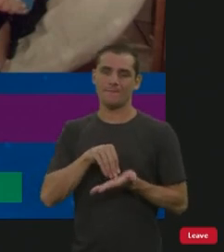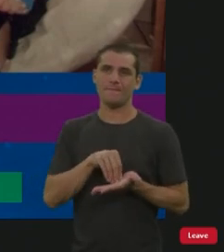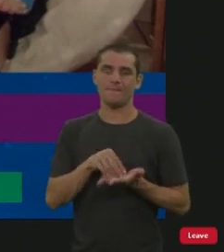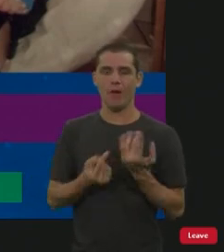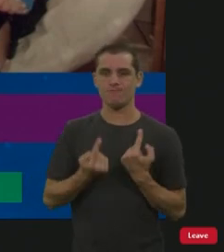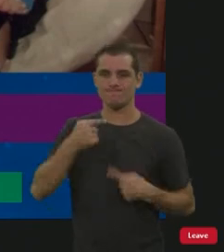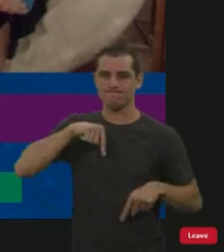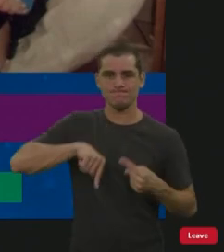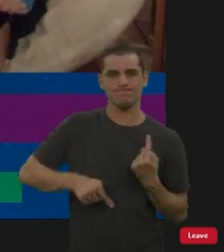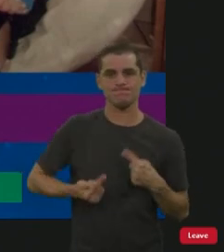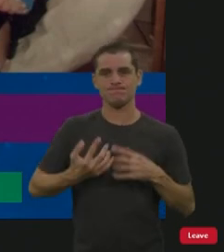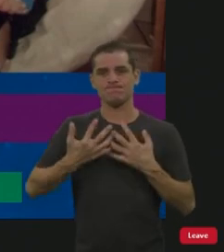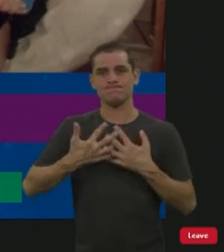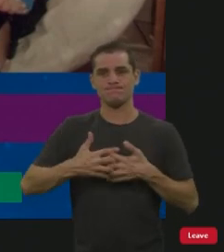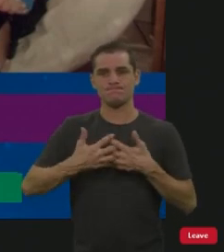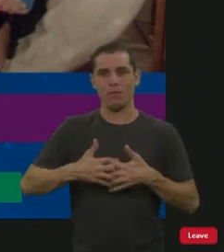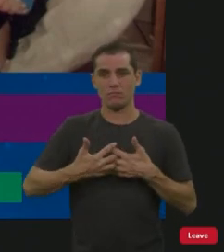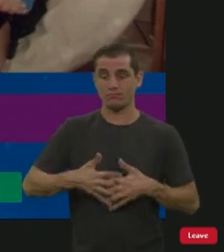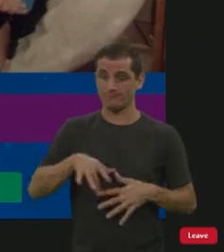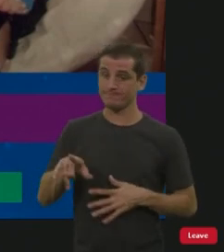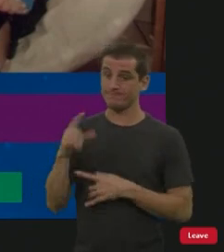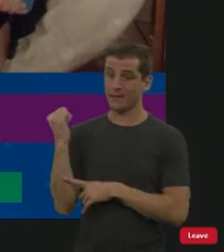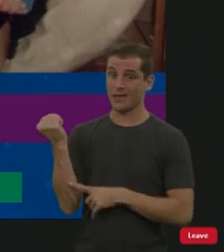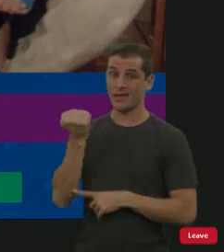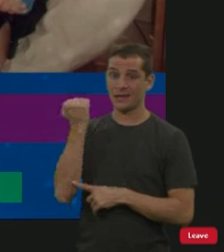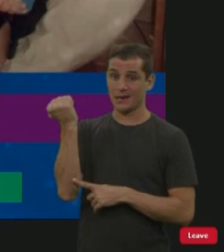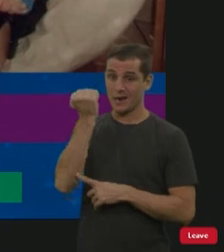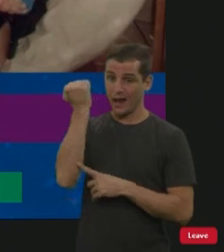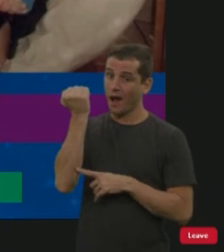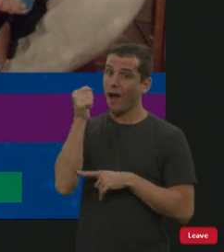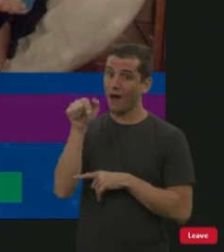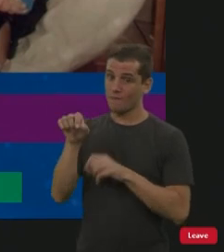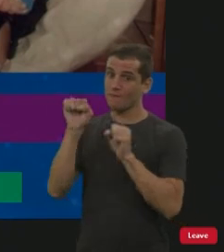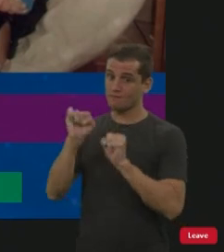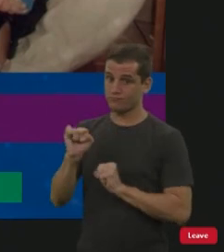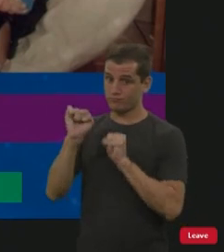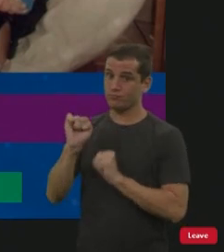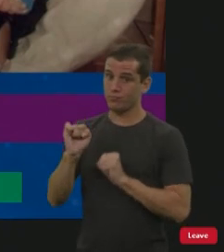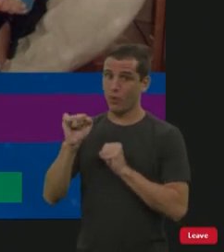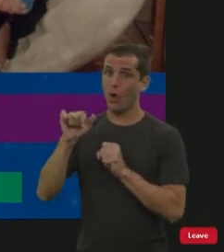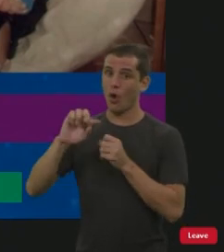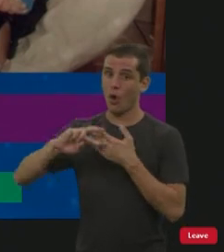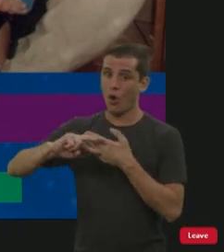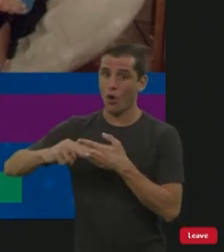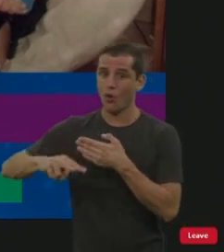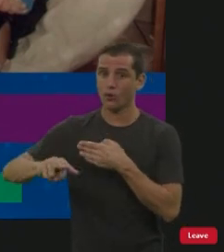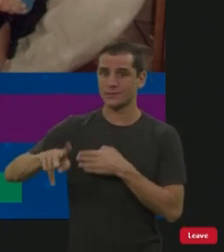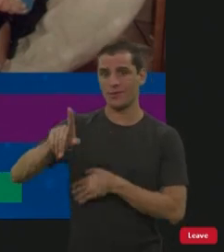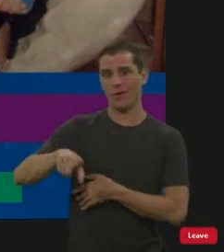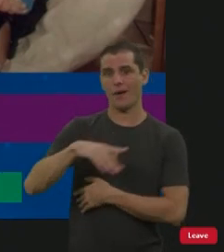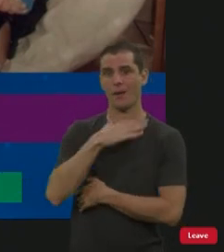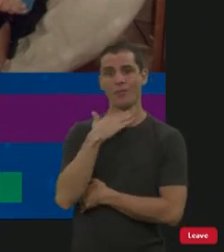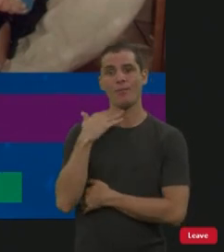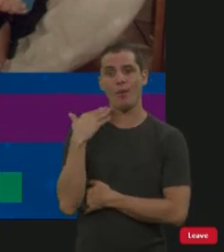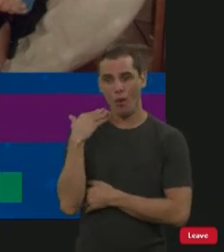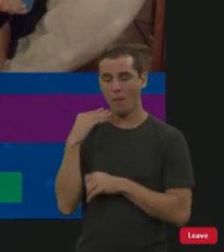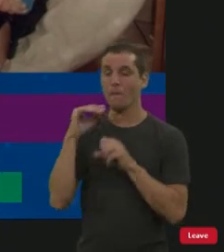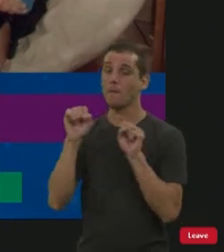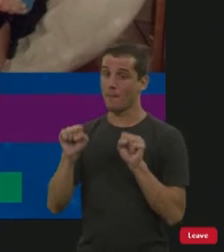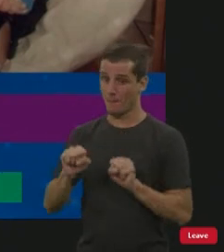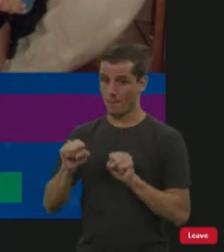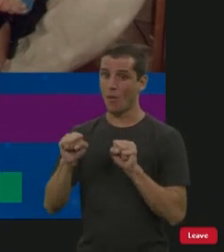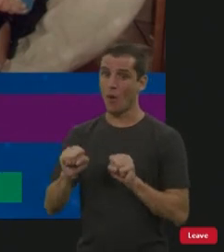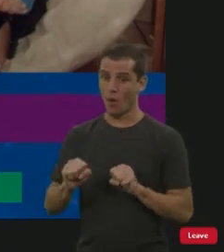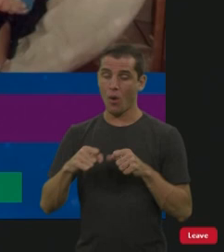Essas situações são graves, potencialmente letais, né? E a gente necessita, na maioria